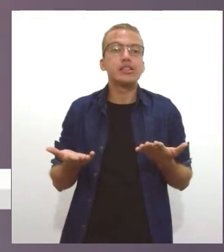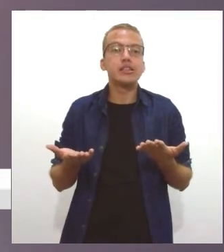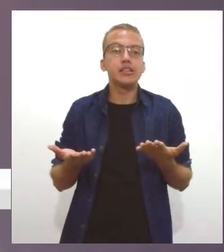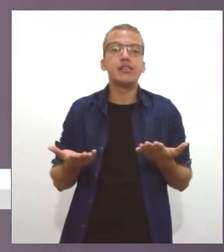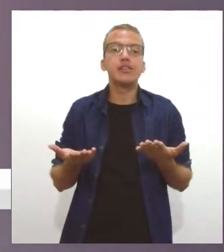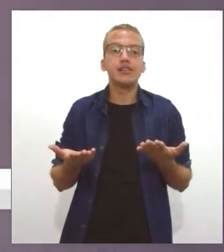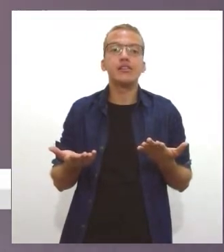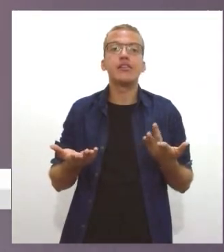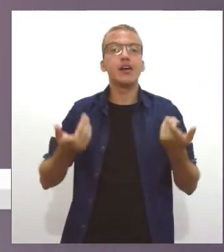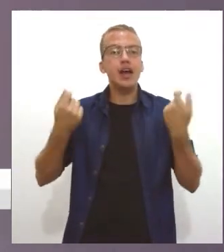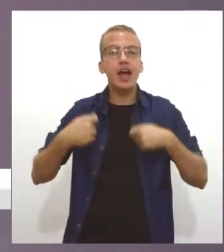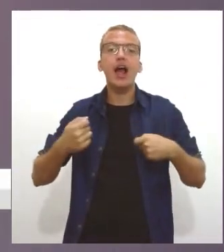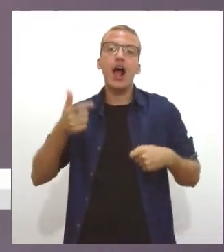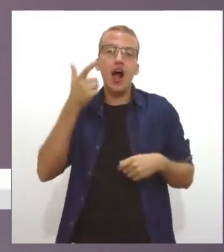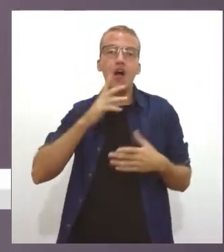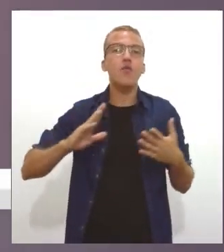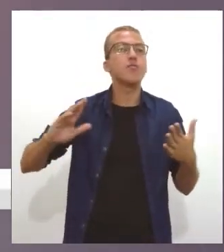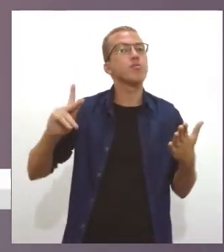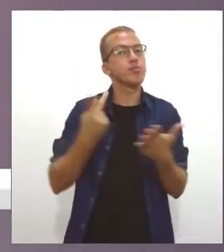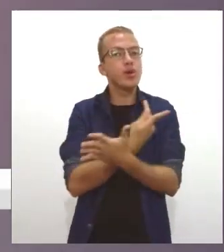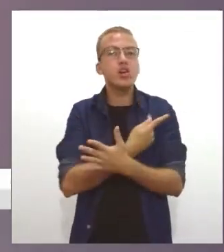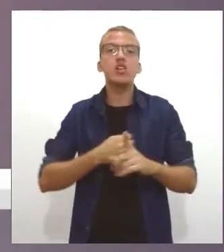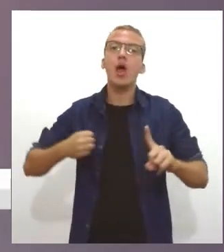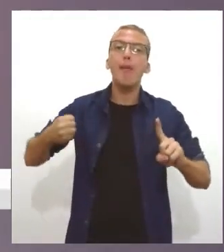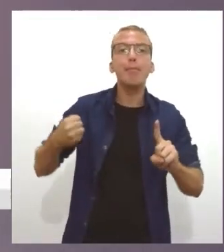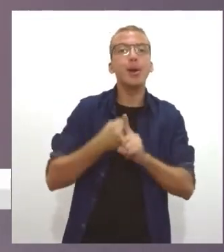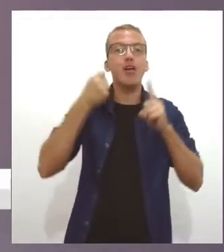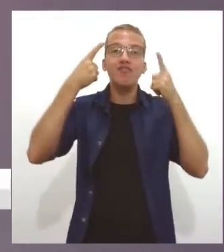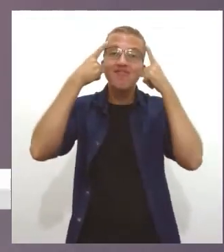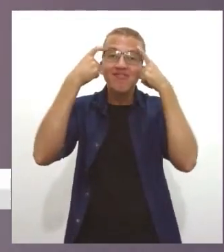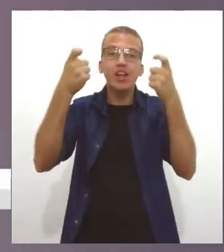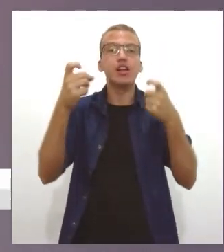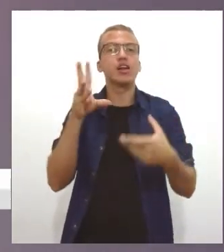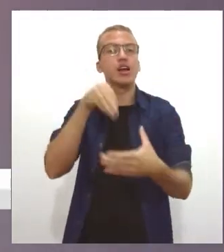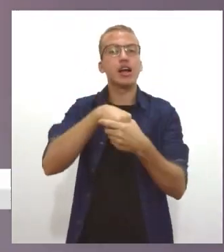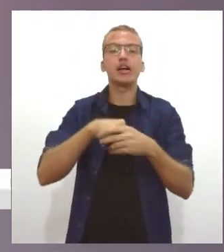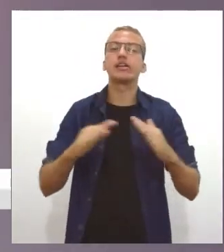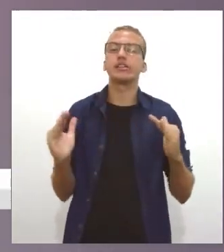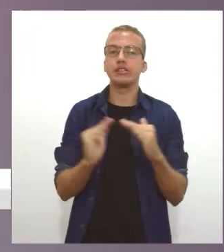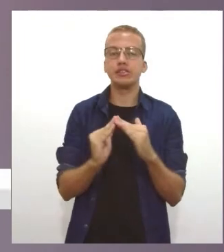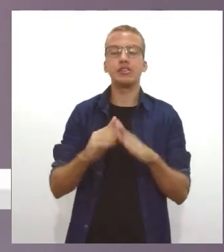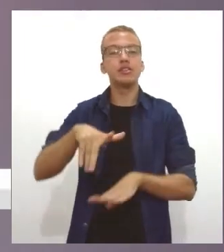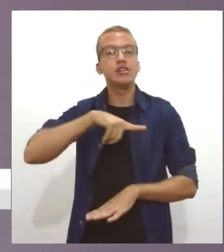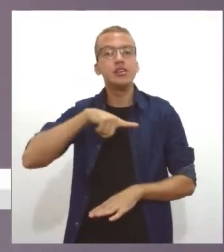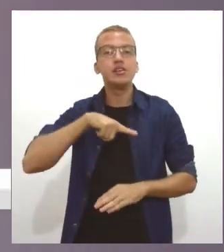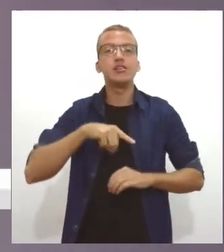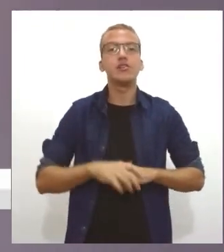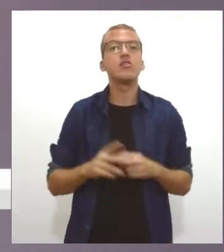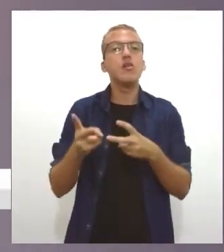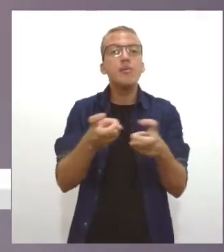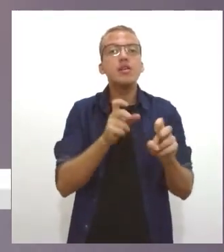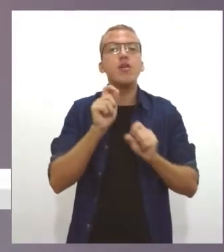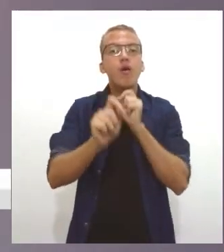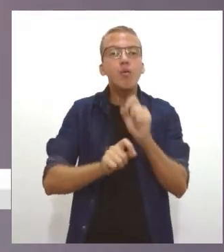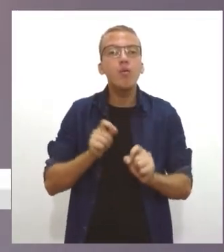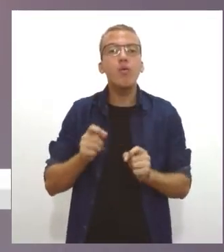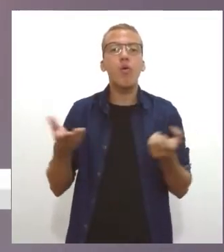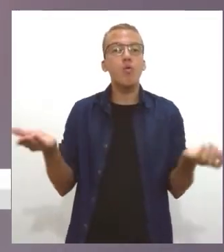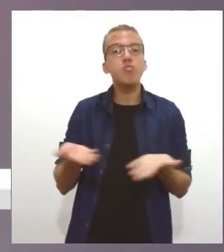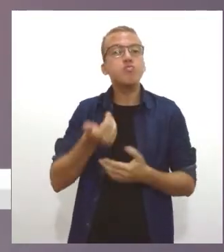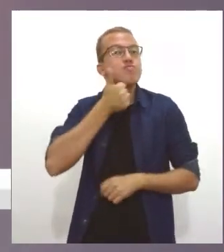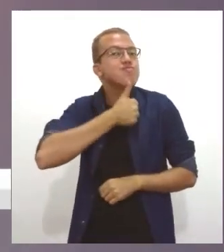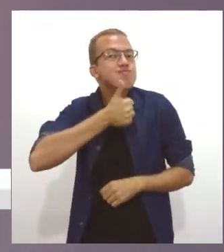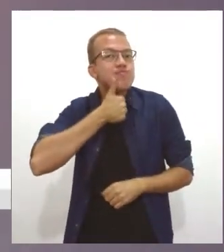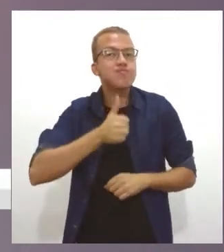Da agressão, da violência, gerando uma violência doméstica. E a gente percebe também muito que algumas mulheres, elas